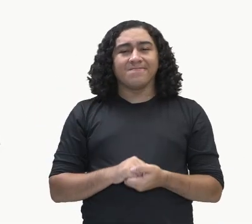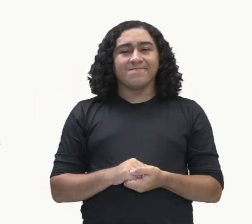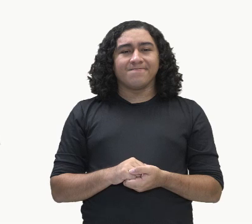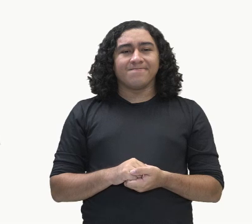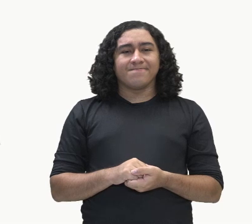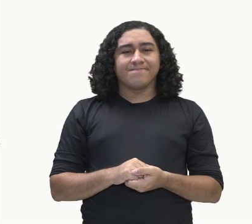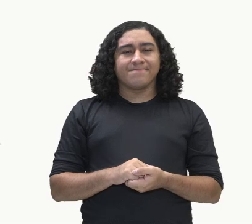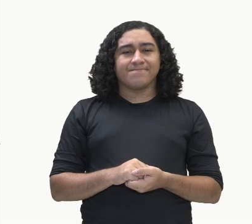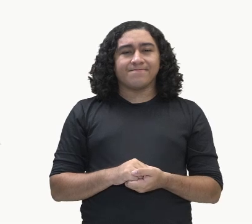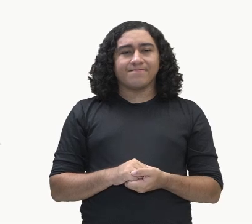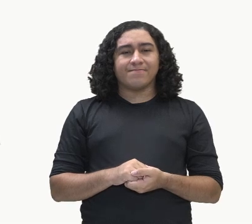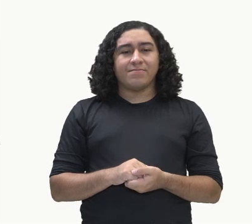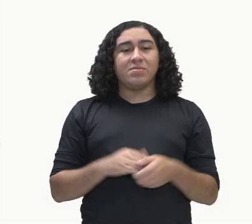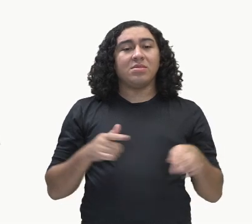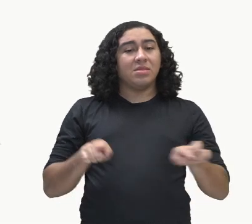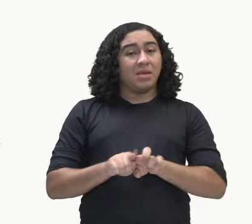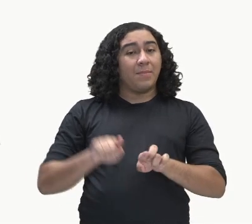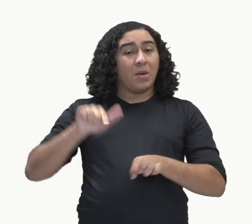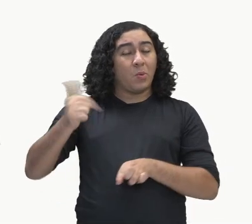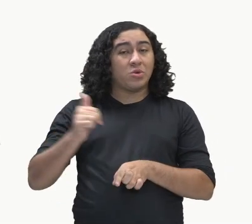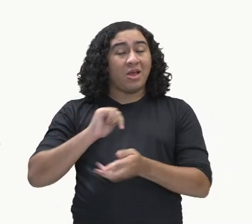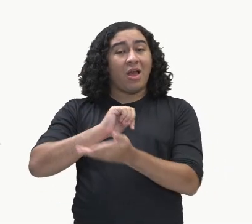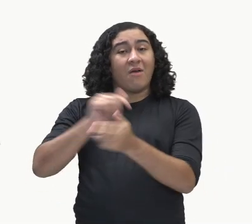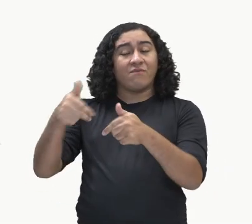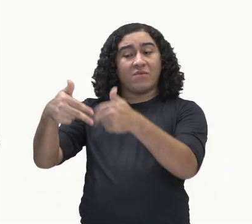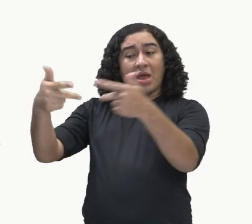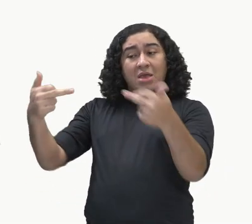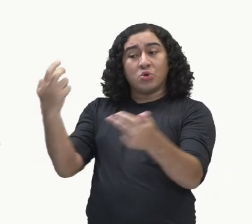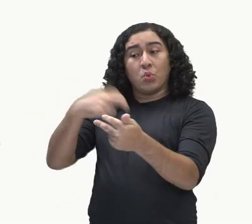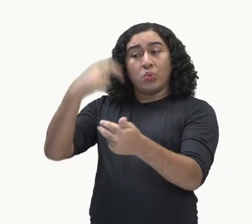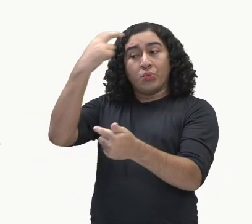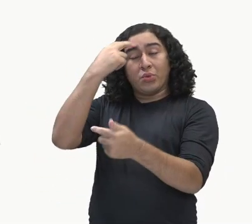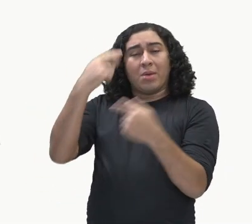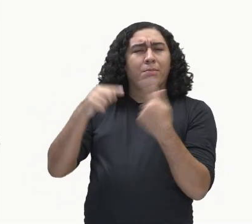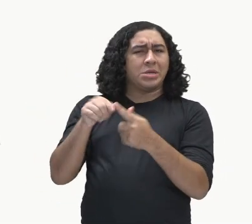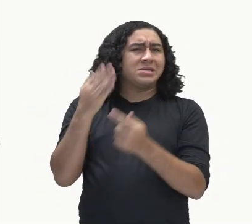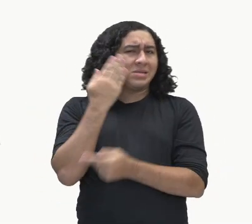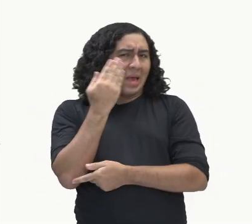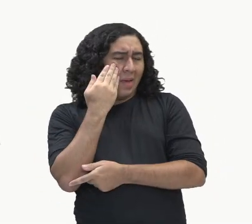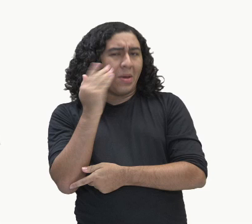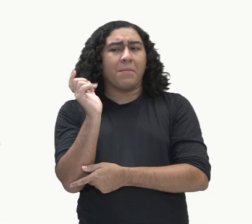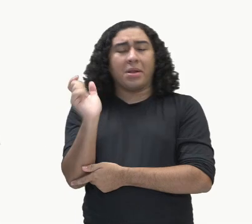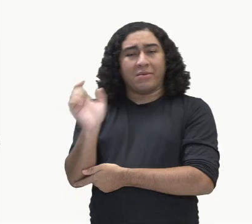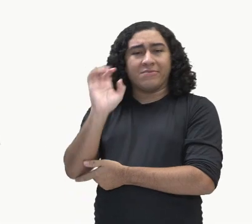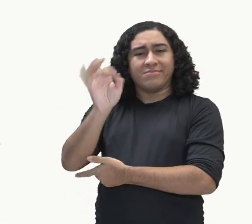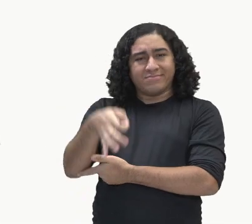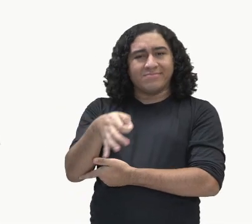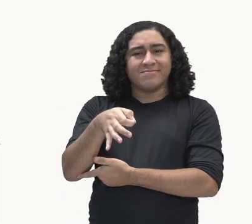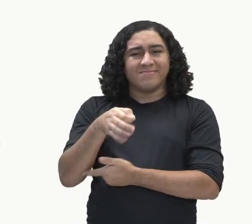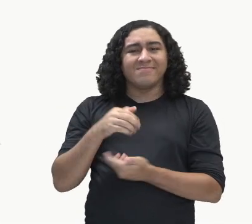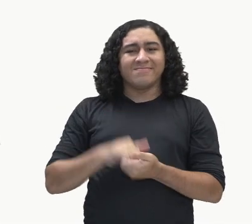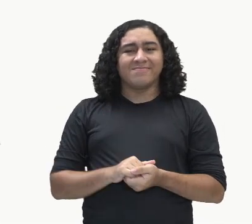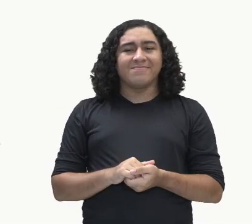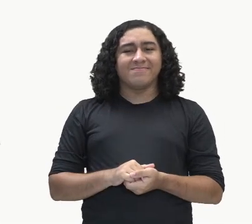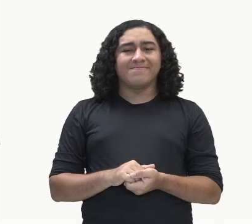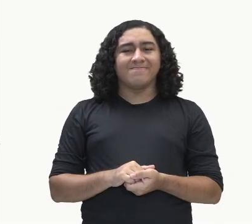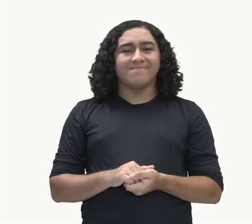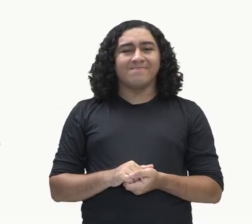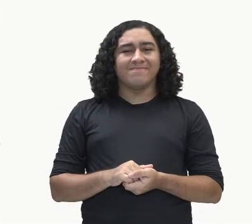marcar multiculturalism também. Por quê? Porque só falta a palavra O no final para ela, para ficar como português.